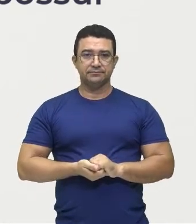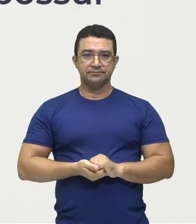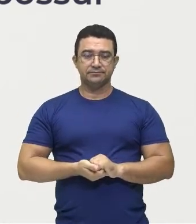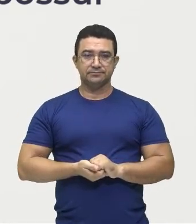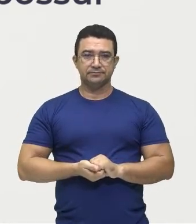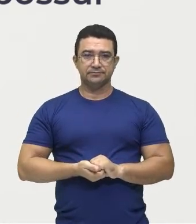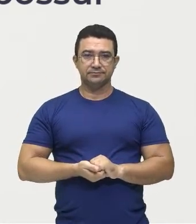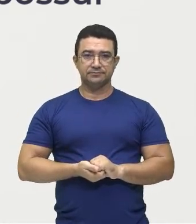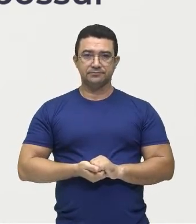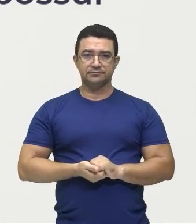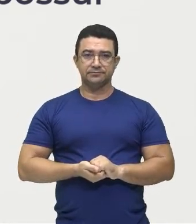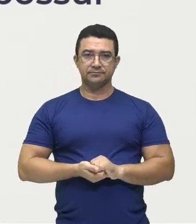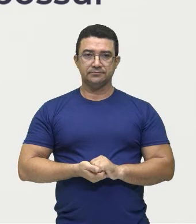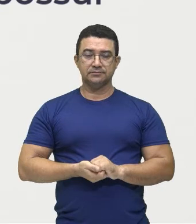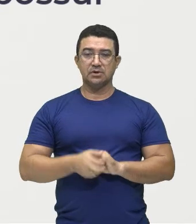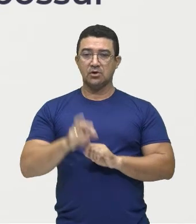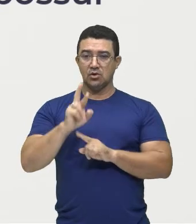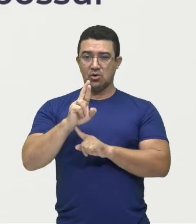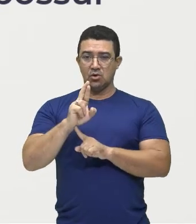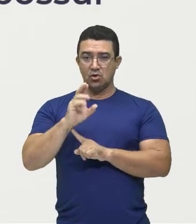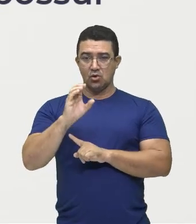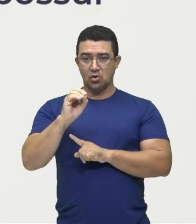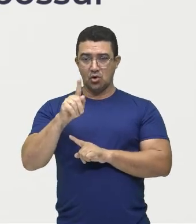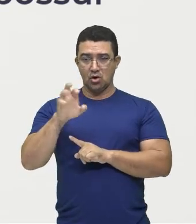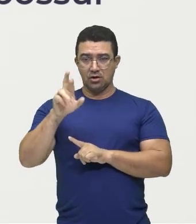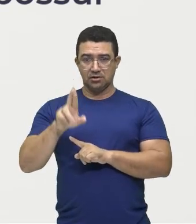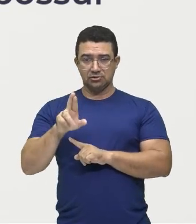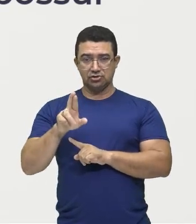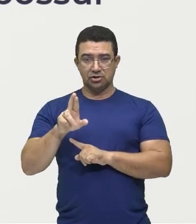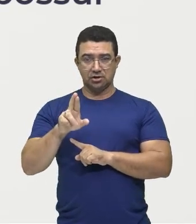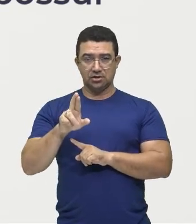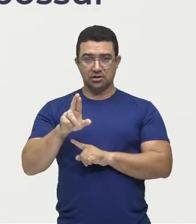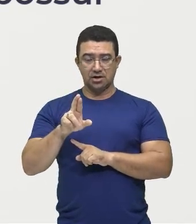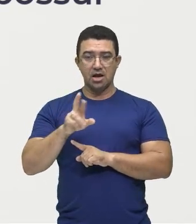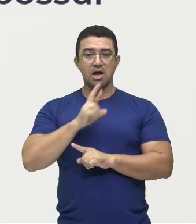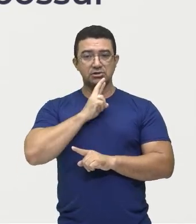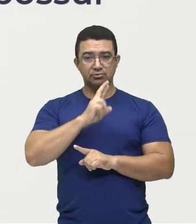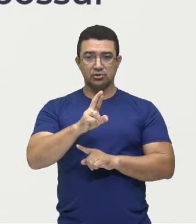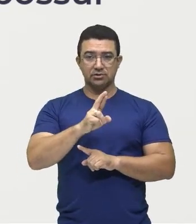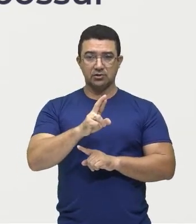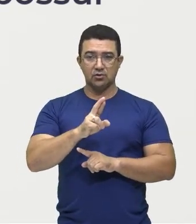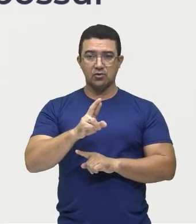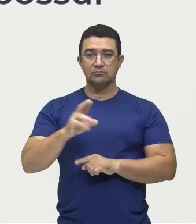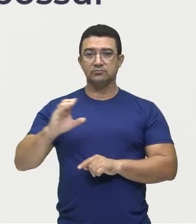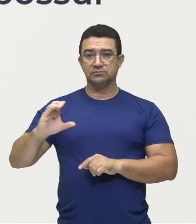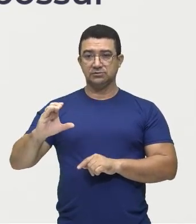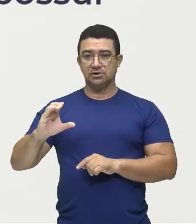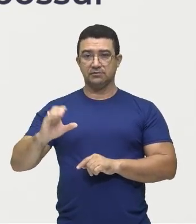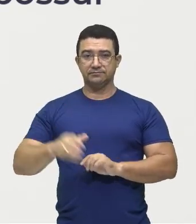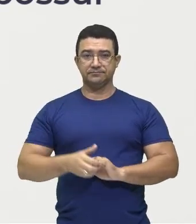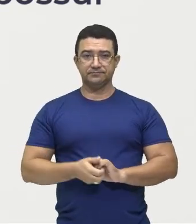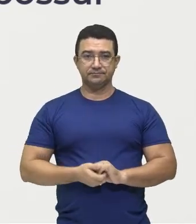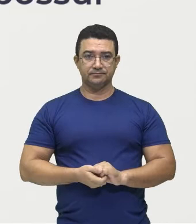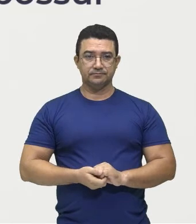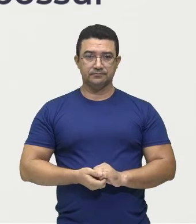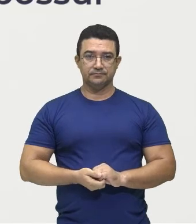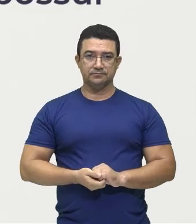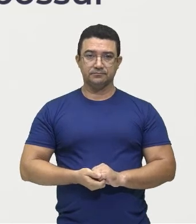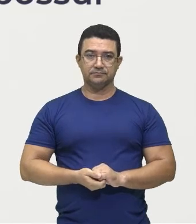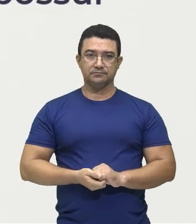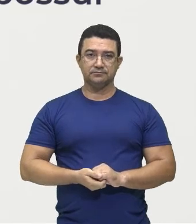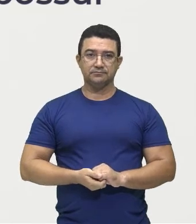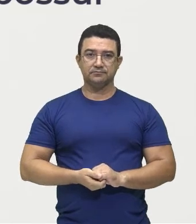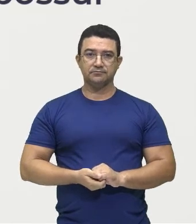ou falsa? O Roger colocou aqui questão 27, né? Letra C. Coloca para nós aí, Roger,